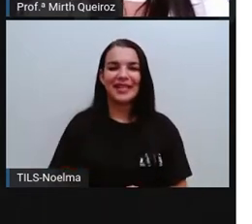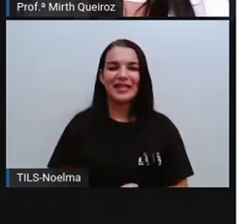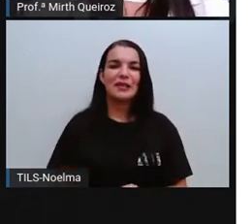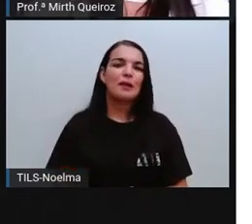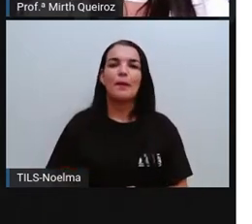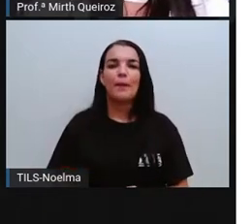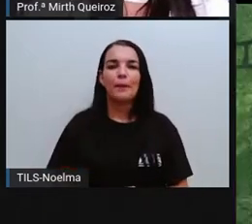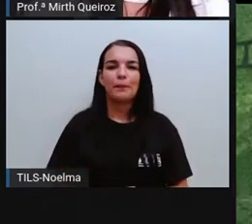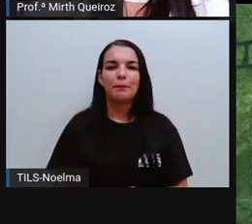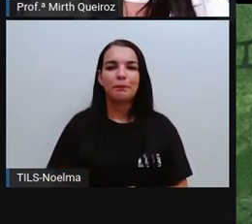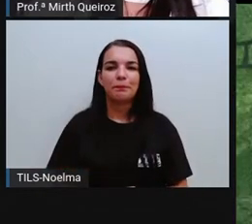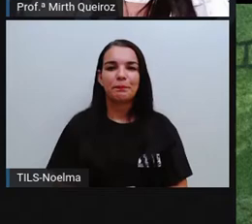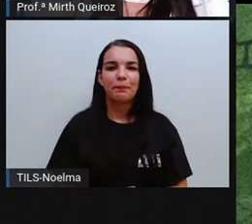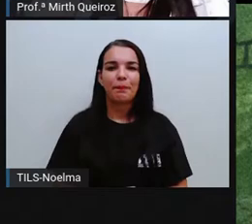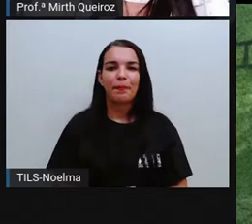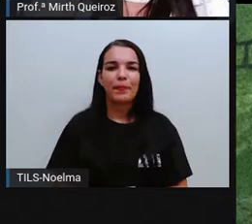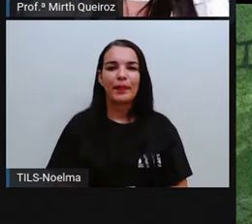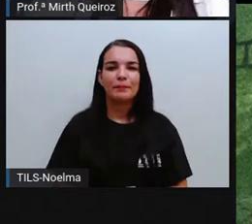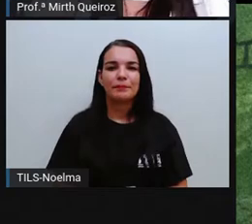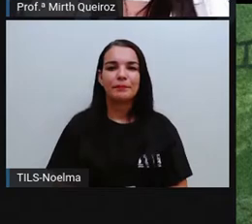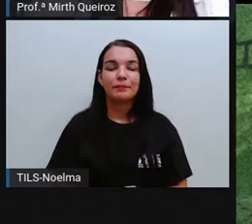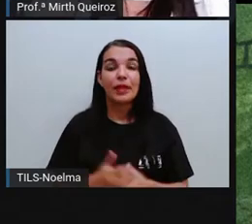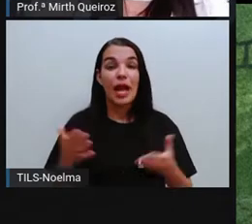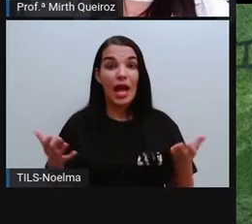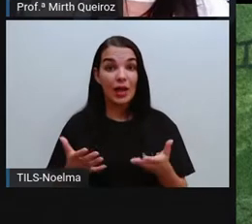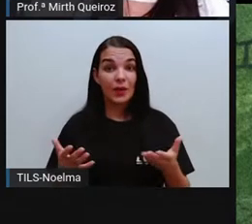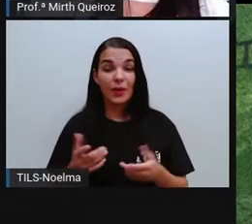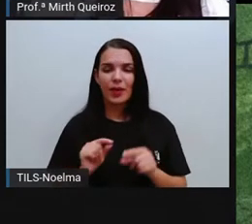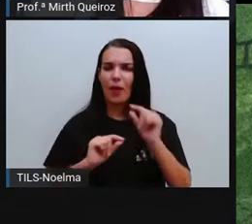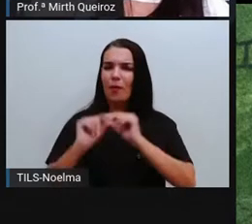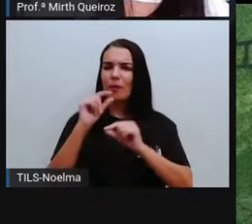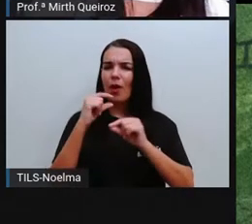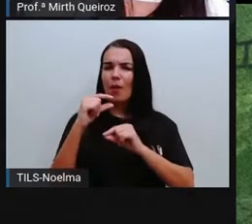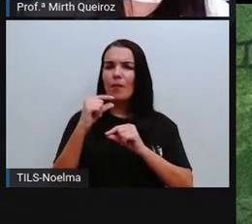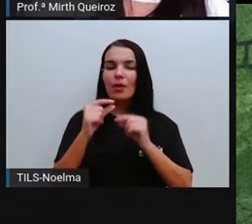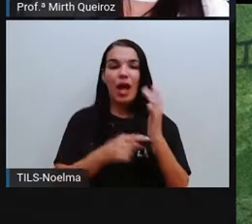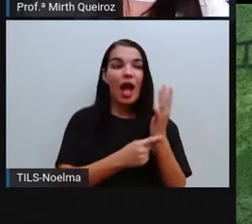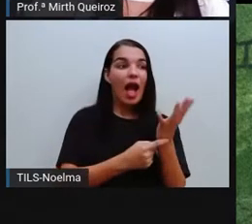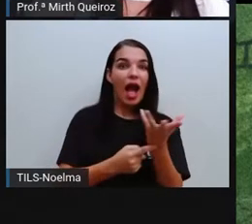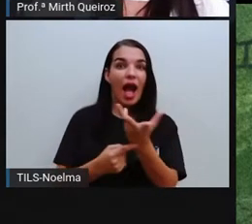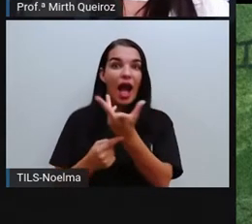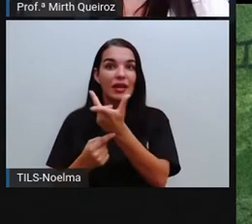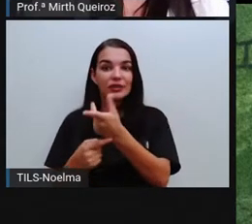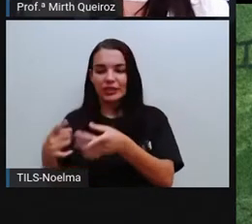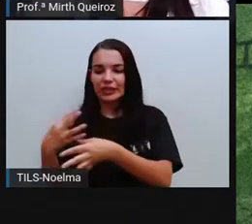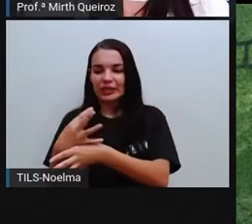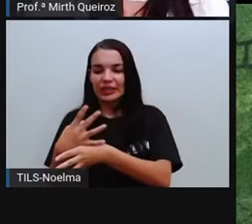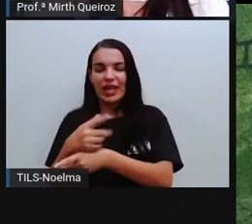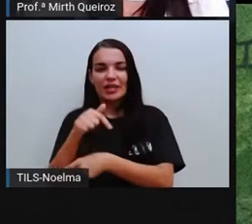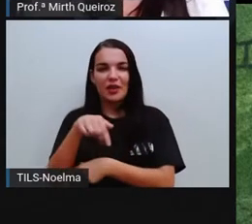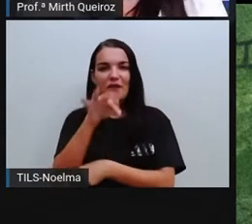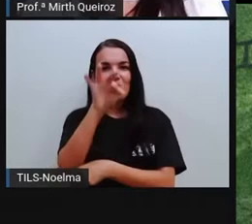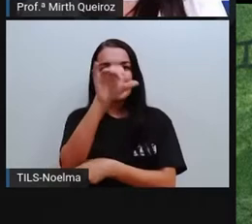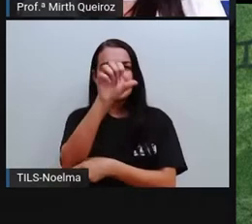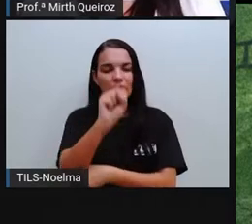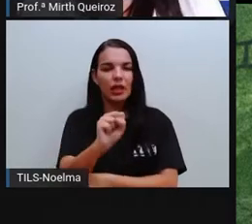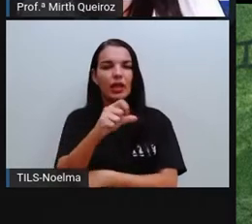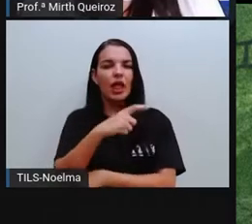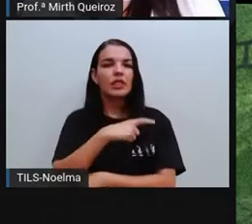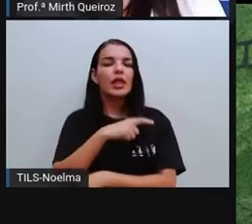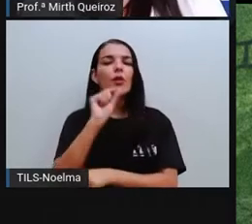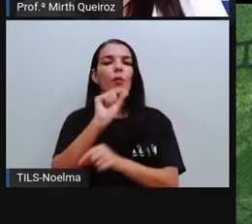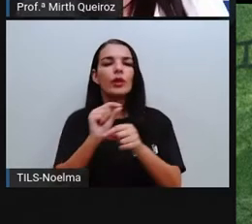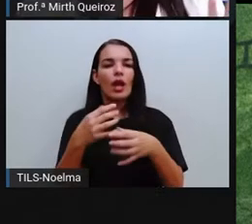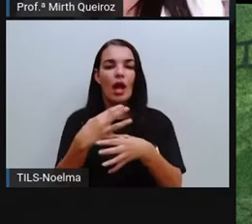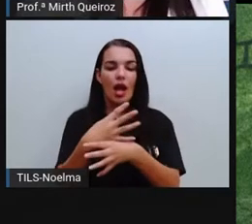da comunidade. E vamos falar um pouquinho sobre a arte urbana em Feira de Santana. Nós vimos a arte